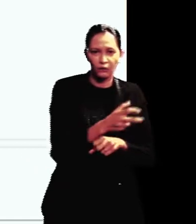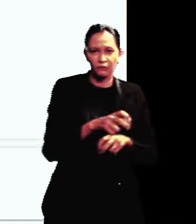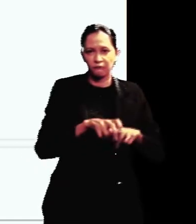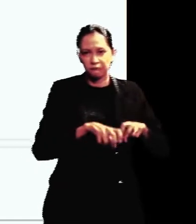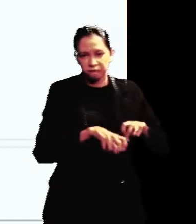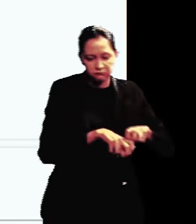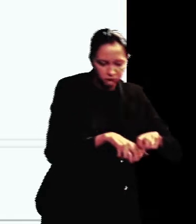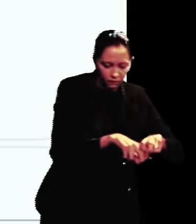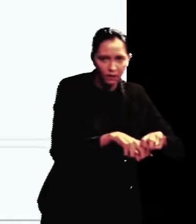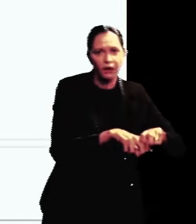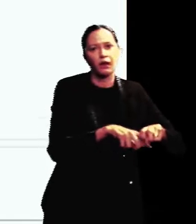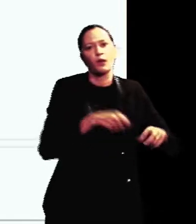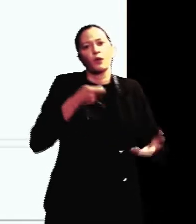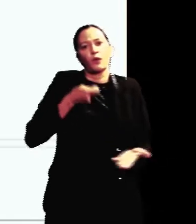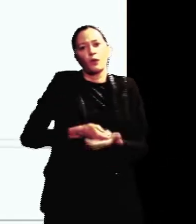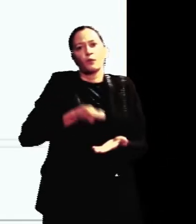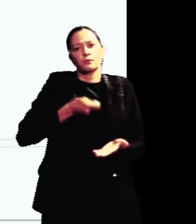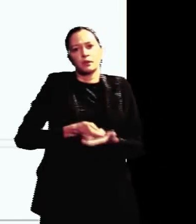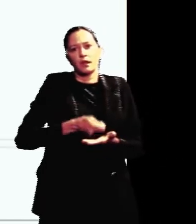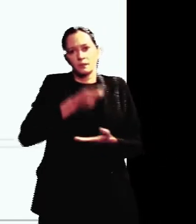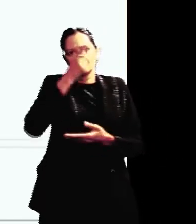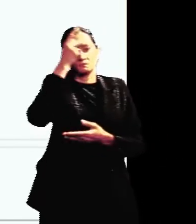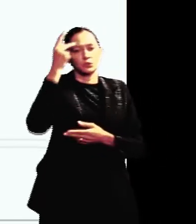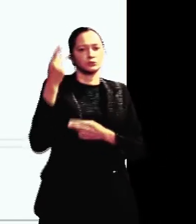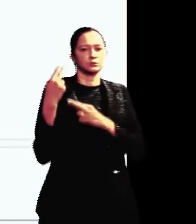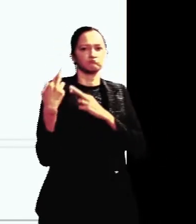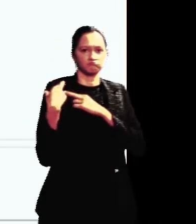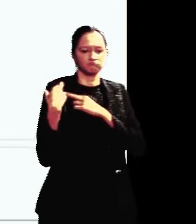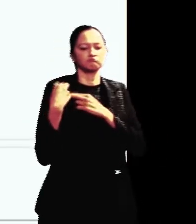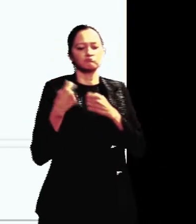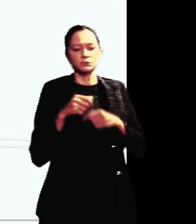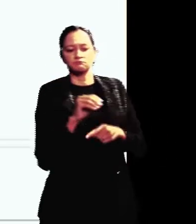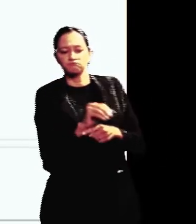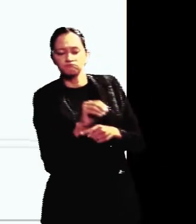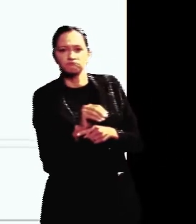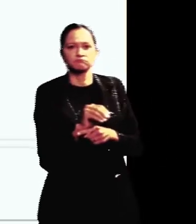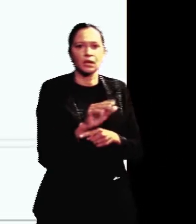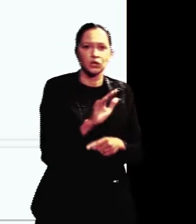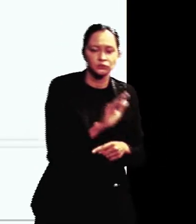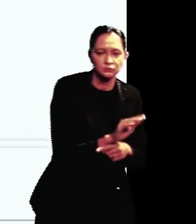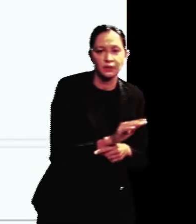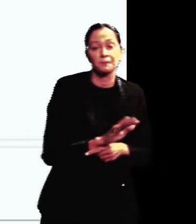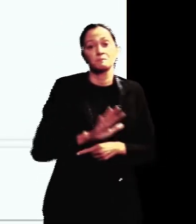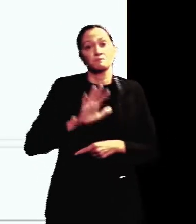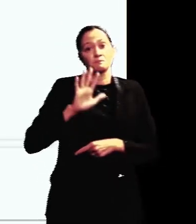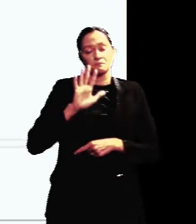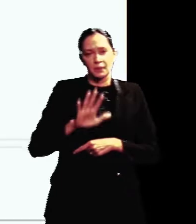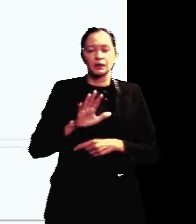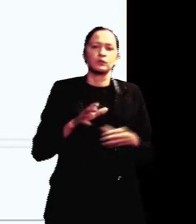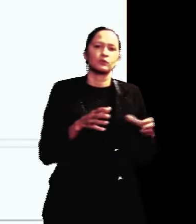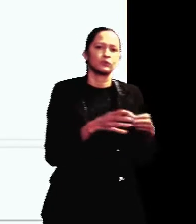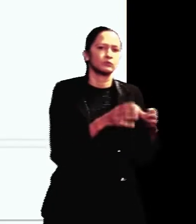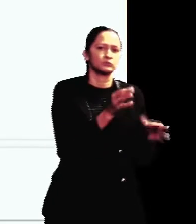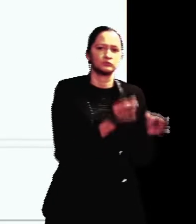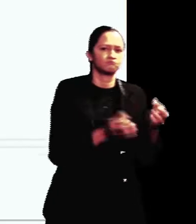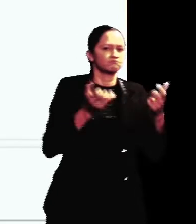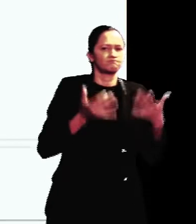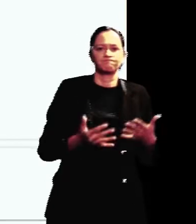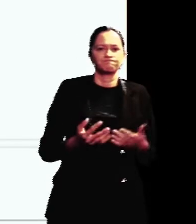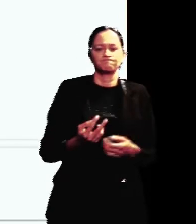providências. Procuradoria da Câmara manifestou pela ilegalidade do projeto por vício de iniciativa. A